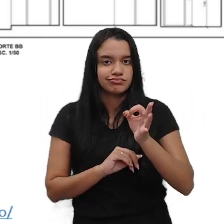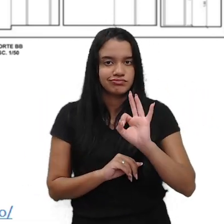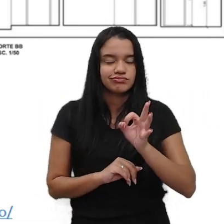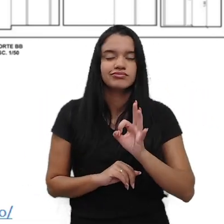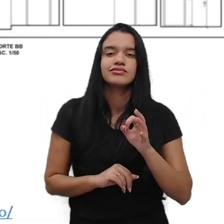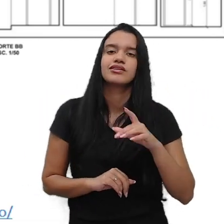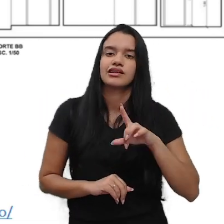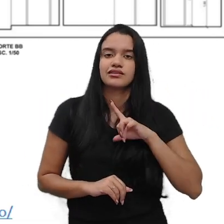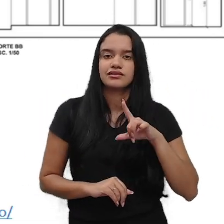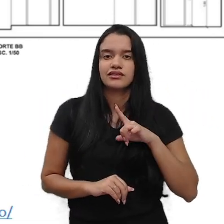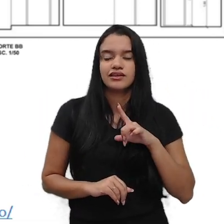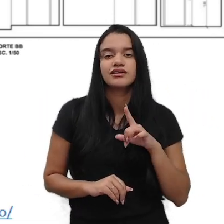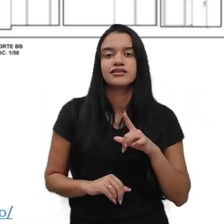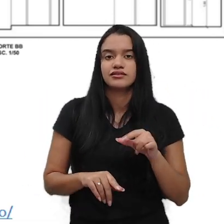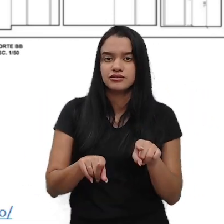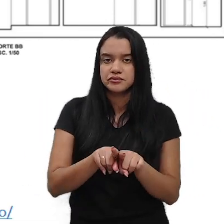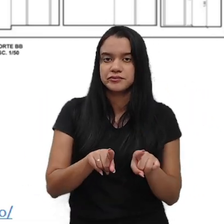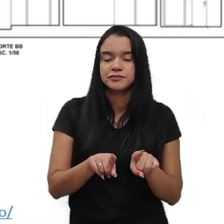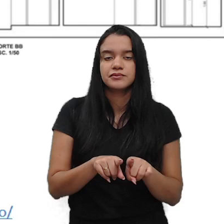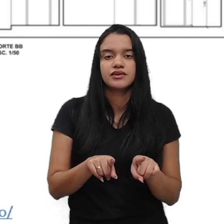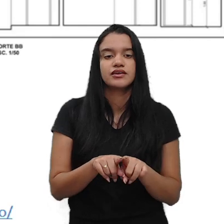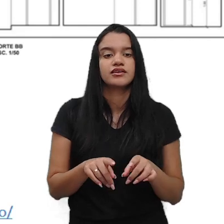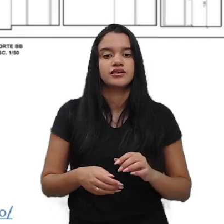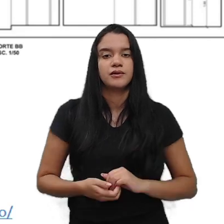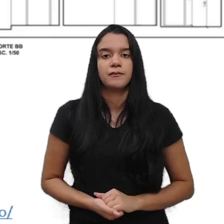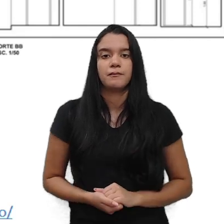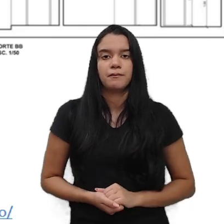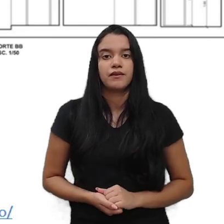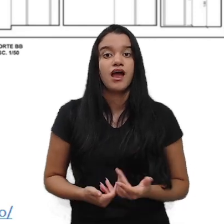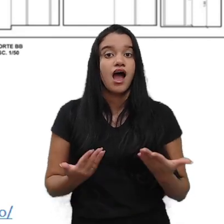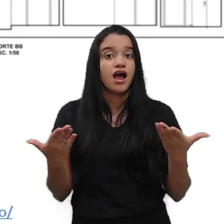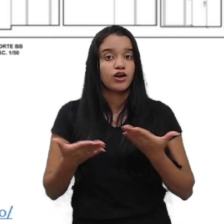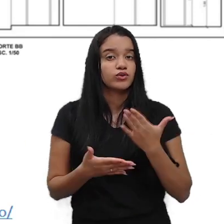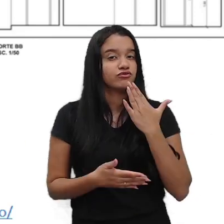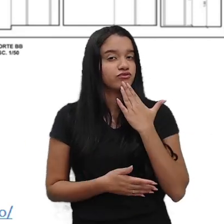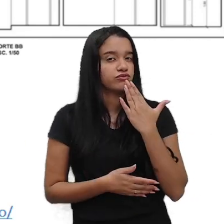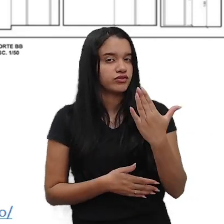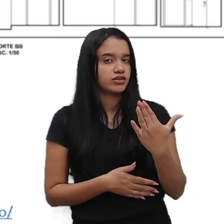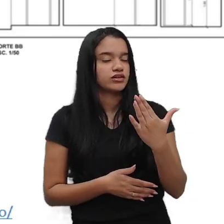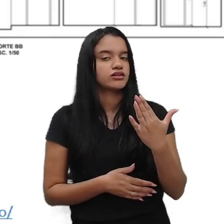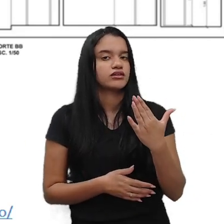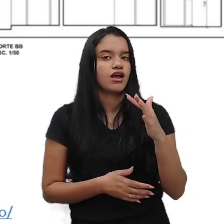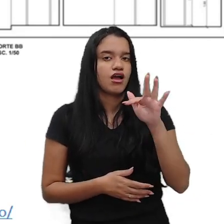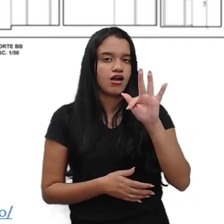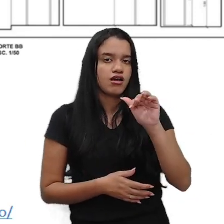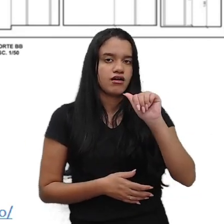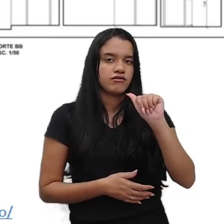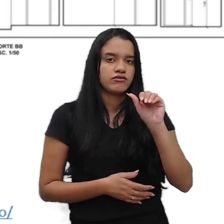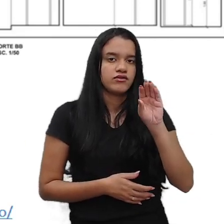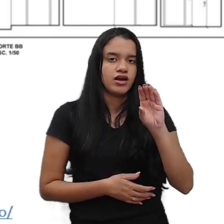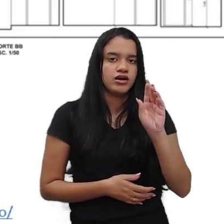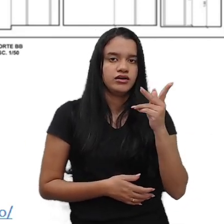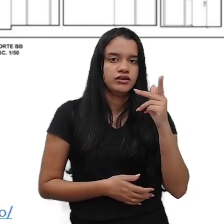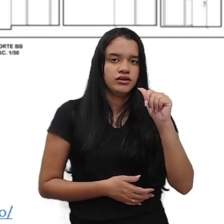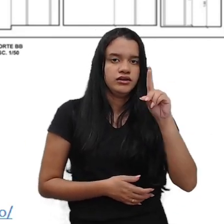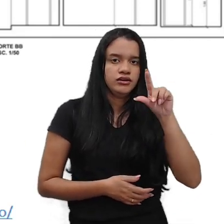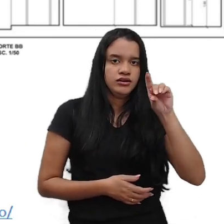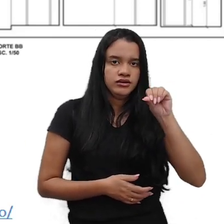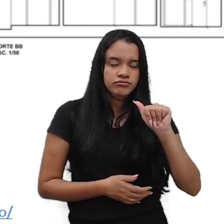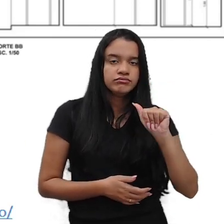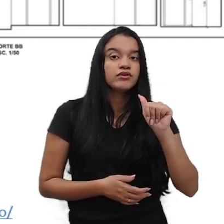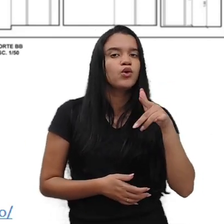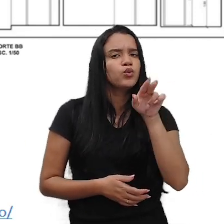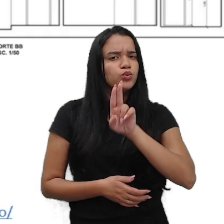gente tem ali, e as fachadas. É certo dizer que fachadas não serão usadas em